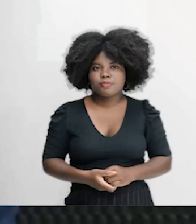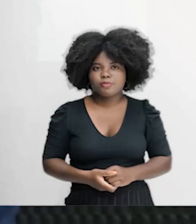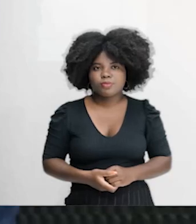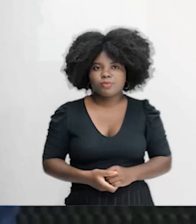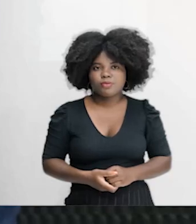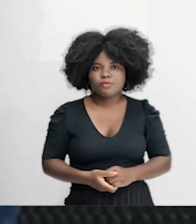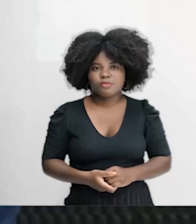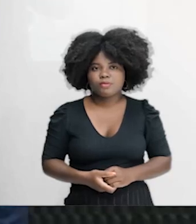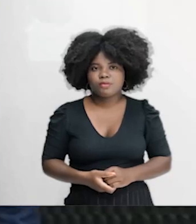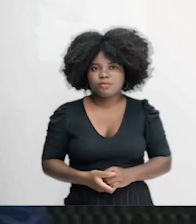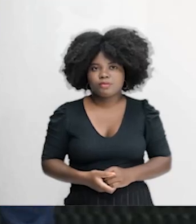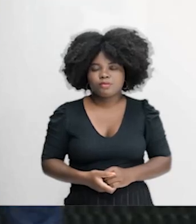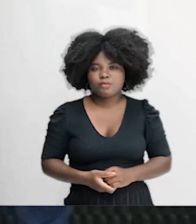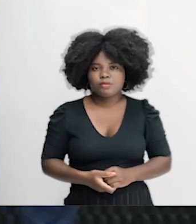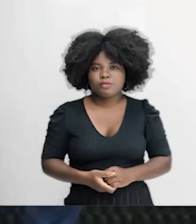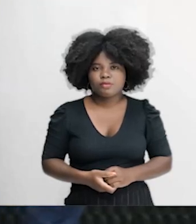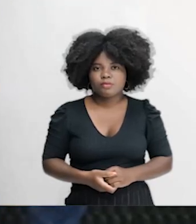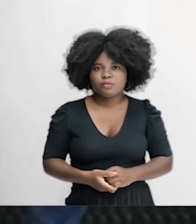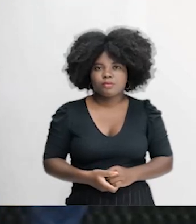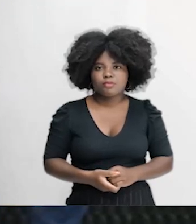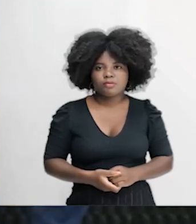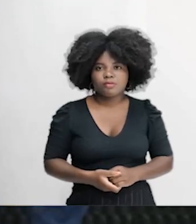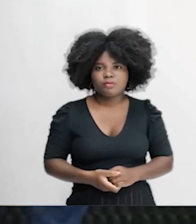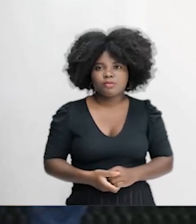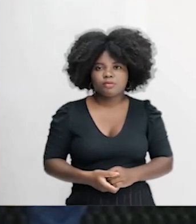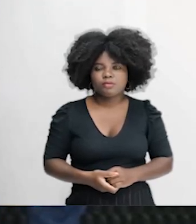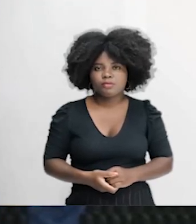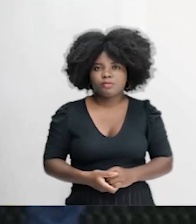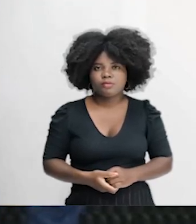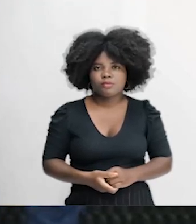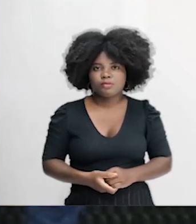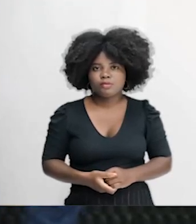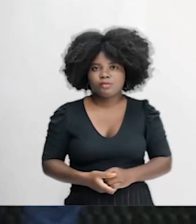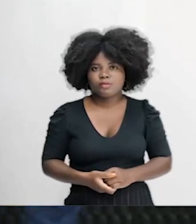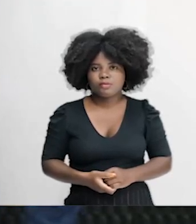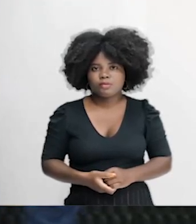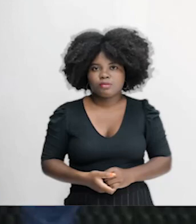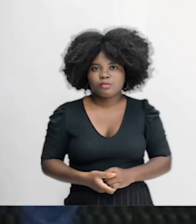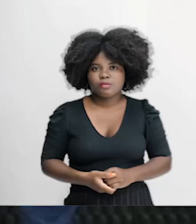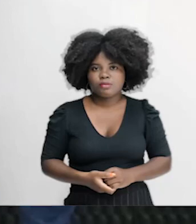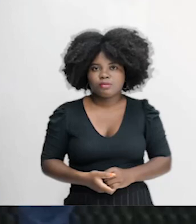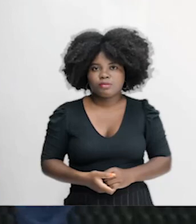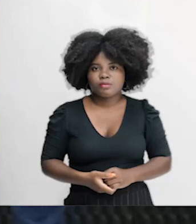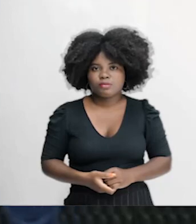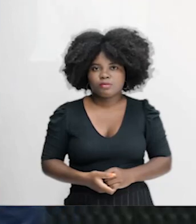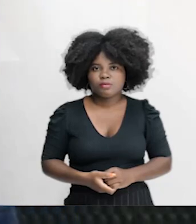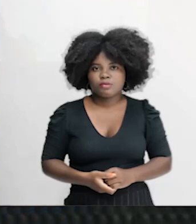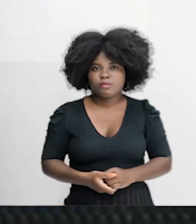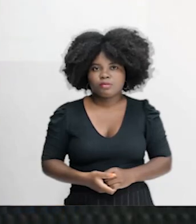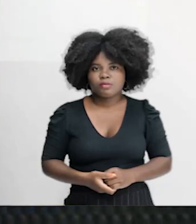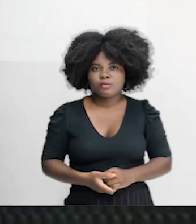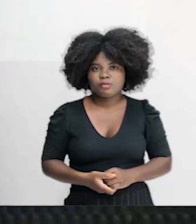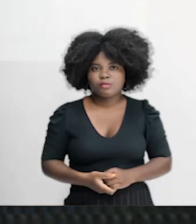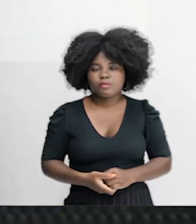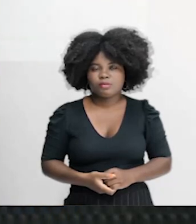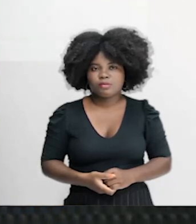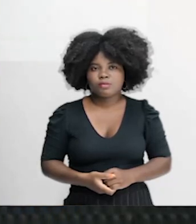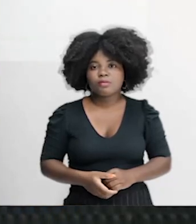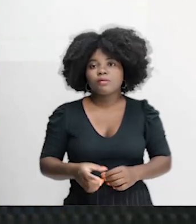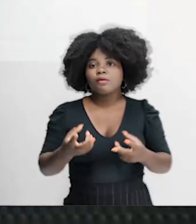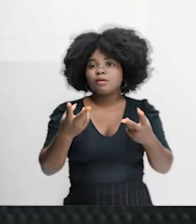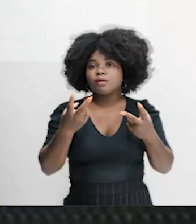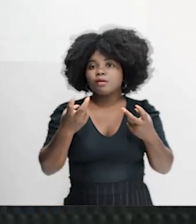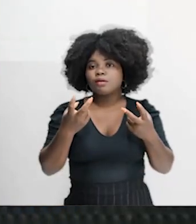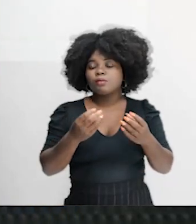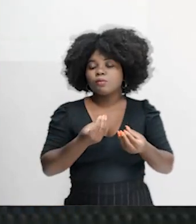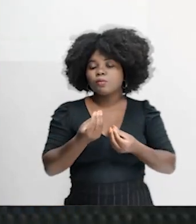função tangente. Tá? Um gráfico bastante diferente. Olha só. Como é que